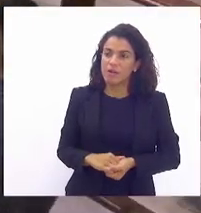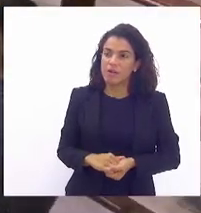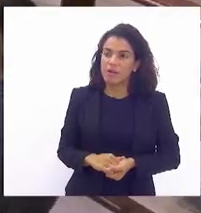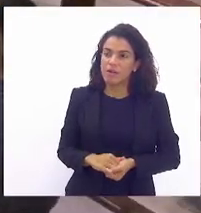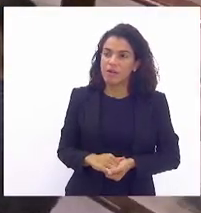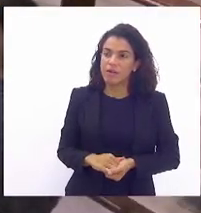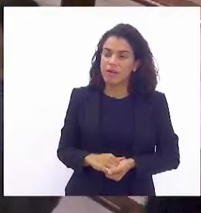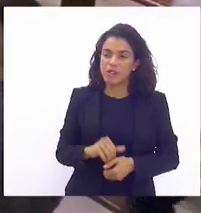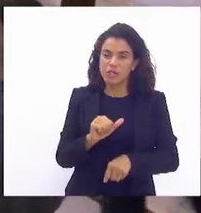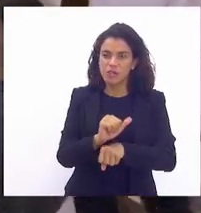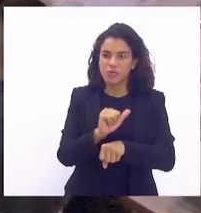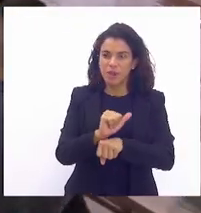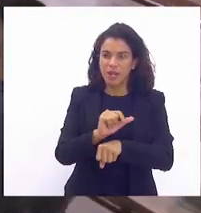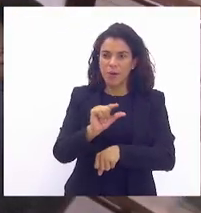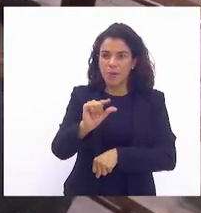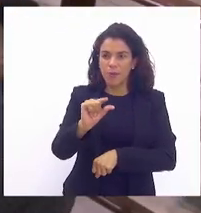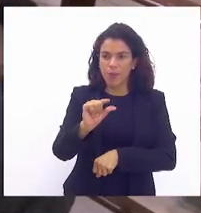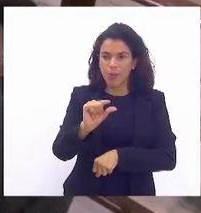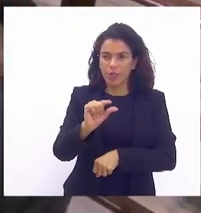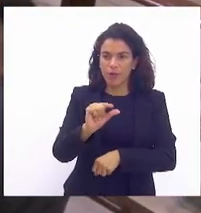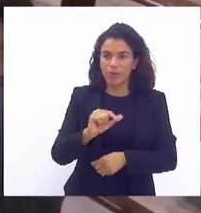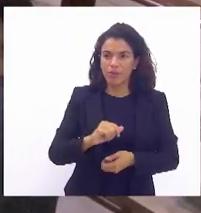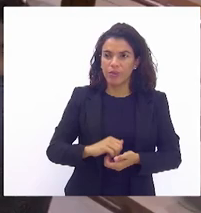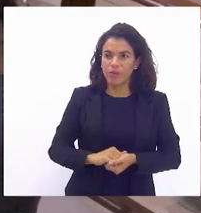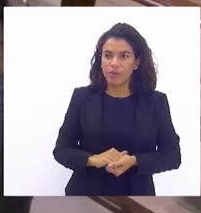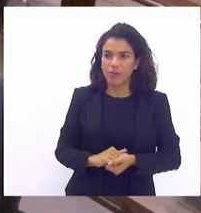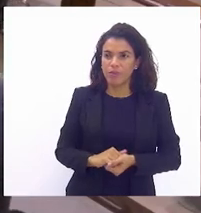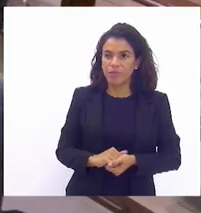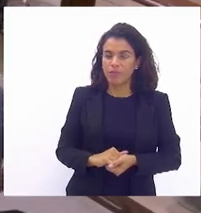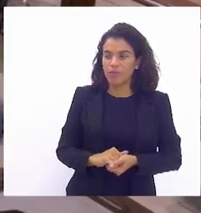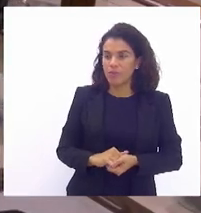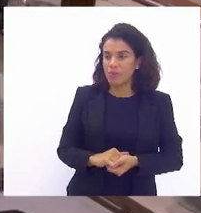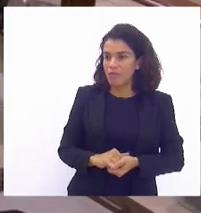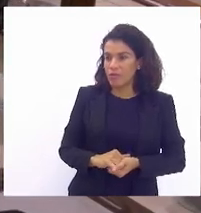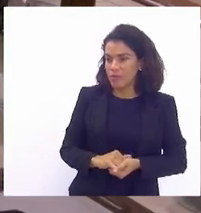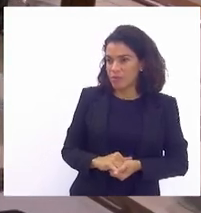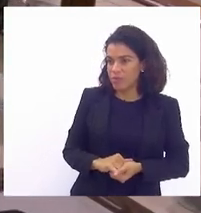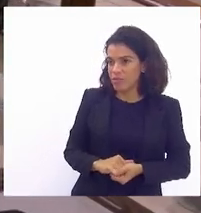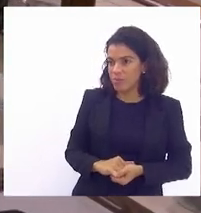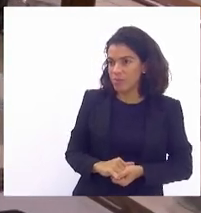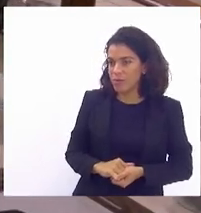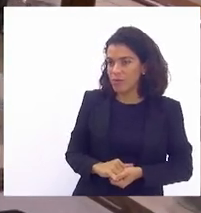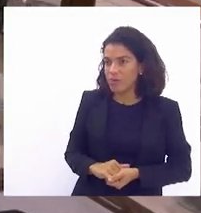Vamos esperar um pouquinho antes de encerrar. Deputado Jorge Felipe vai subir aqui.